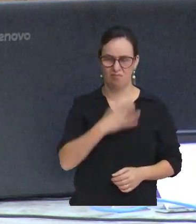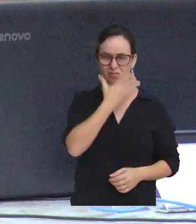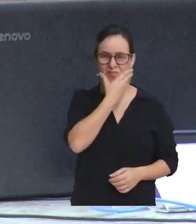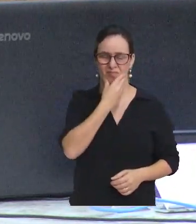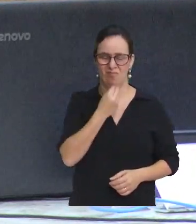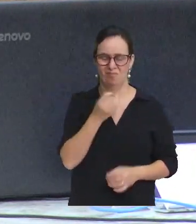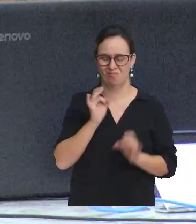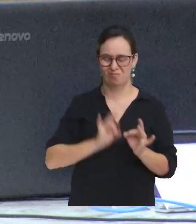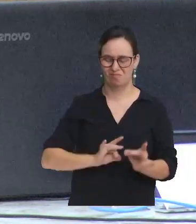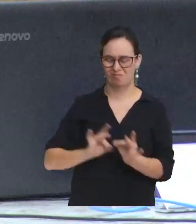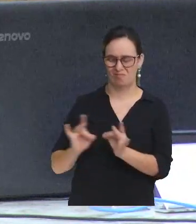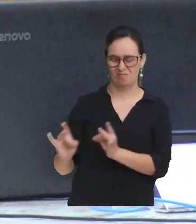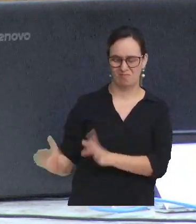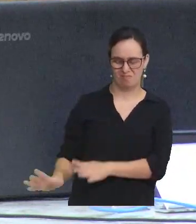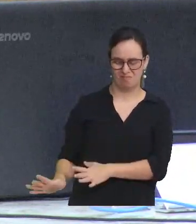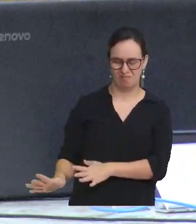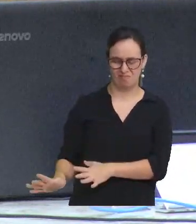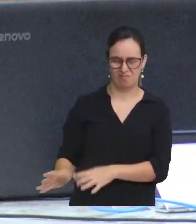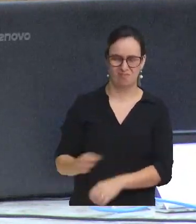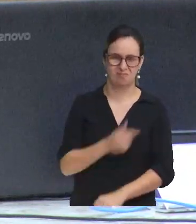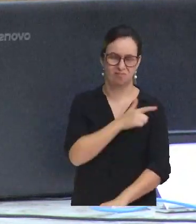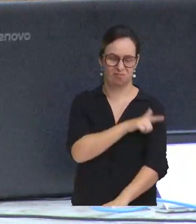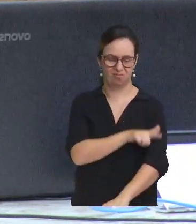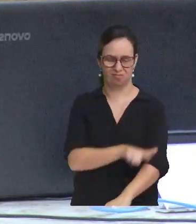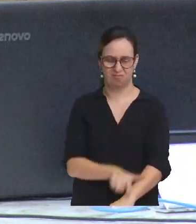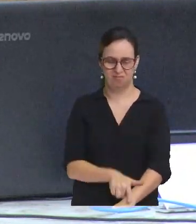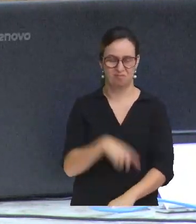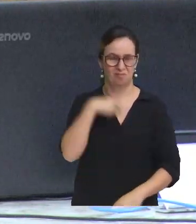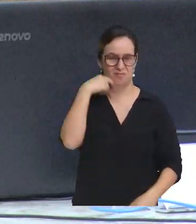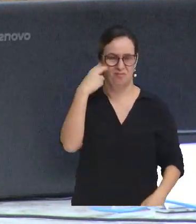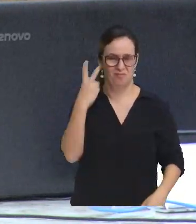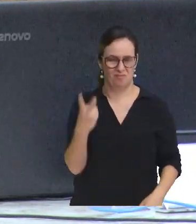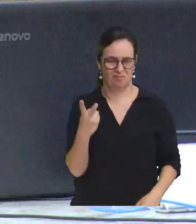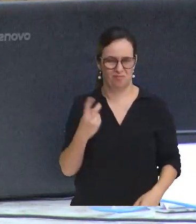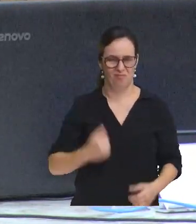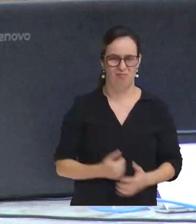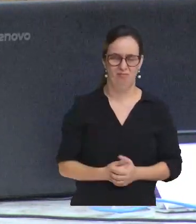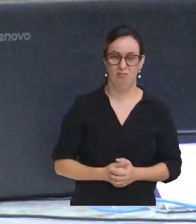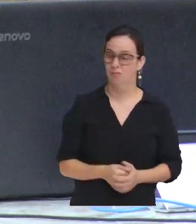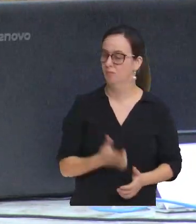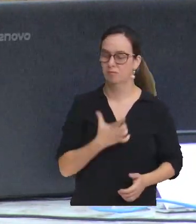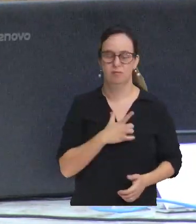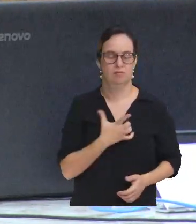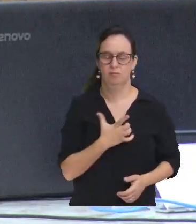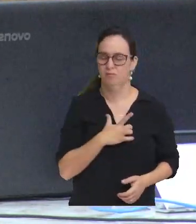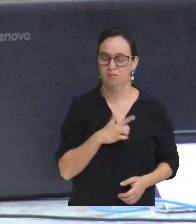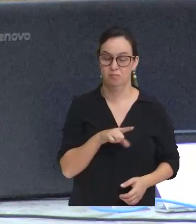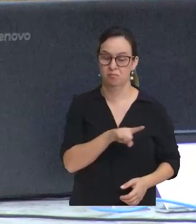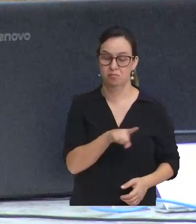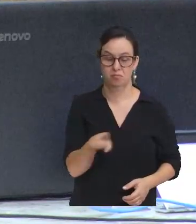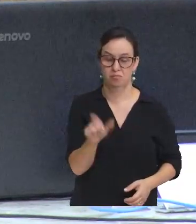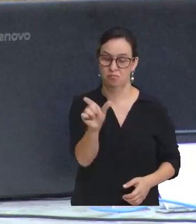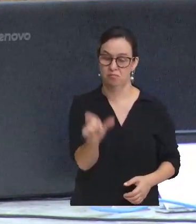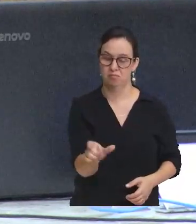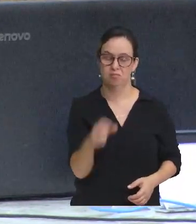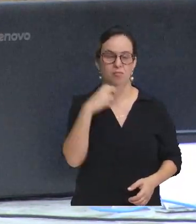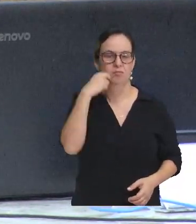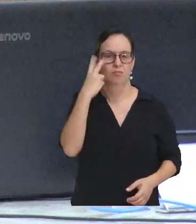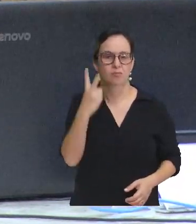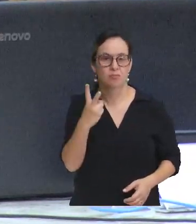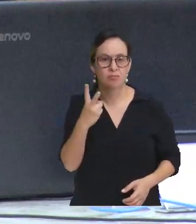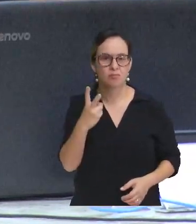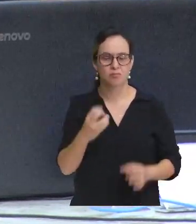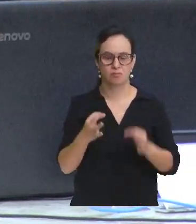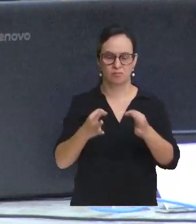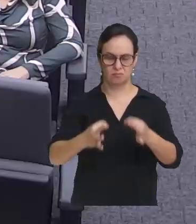a rir-se da honra e a ter vergonha de ser honesto. Não tenham vergonha de serem honestos. Tá bom?